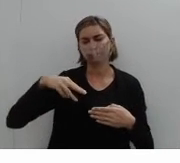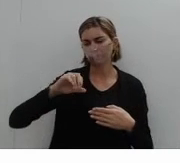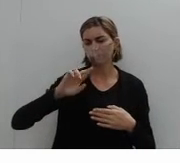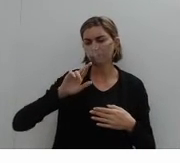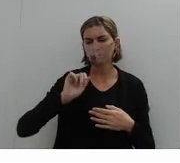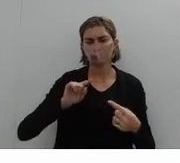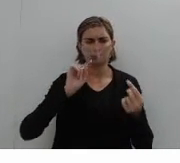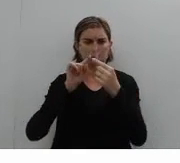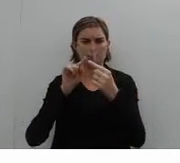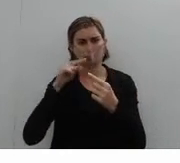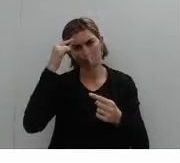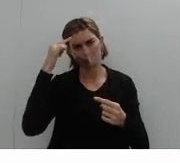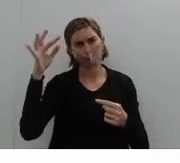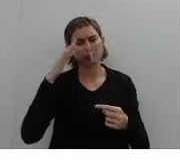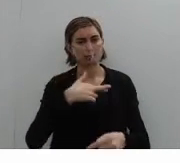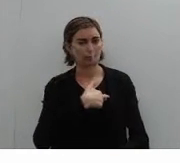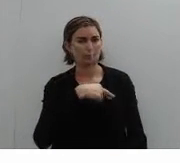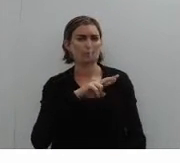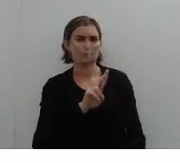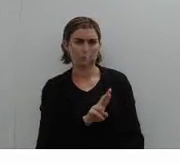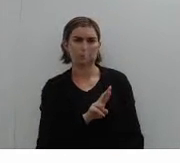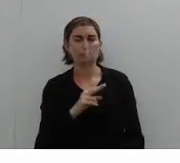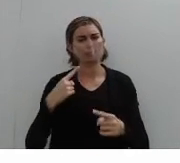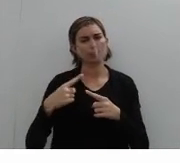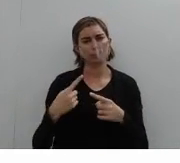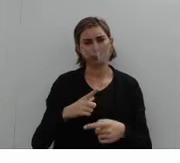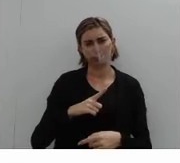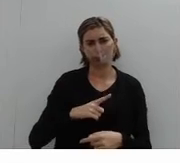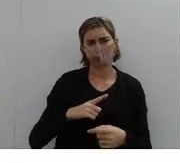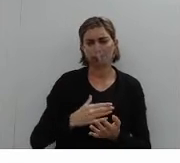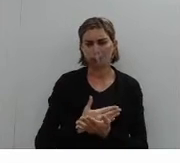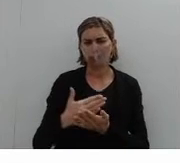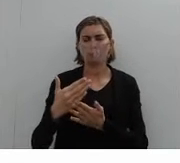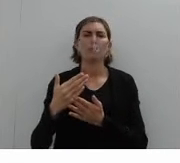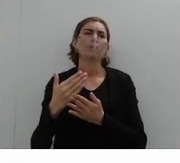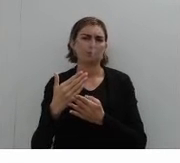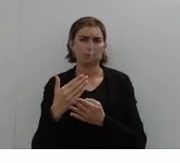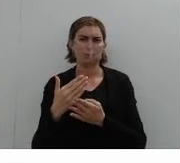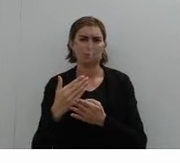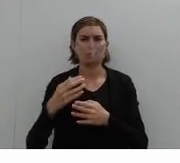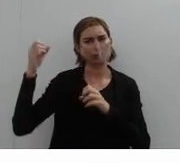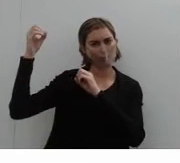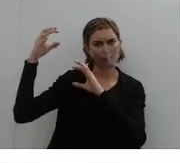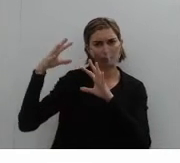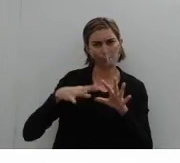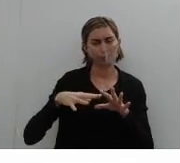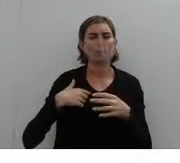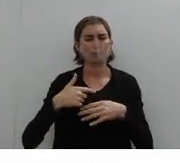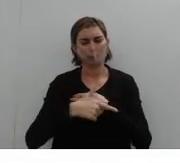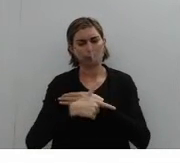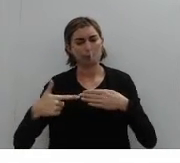está ligada ao pensamento religioso. Por ter uma origem pretensamente divina, a moral